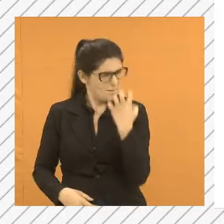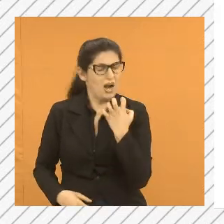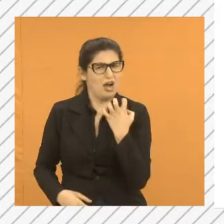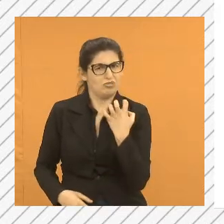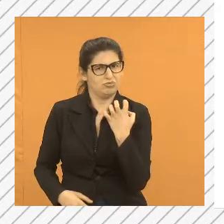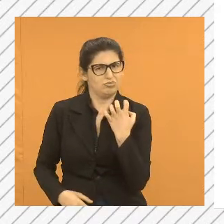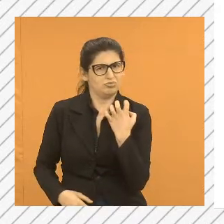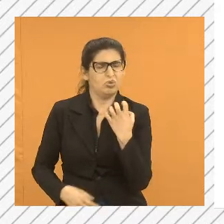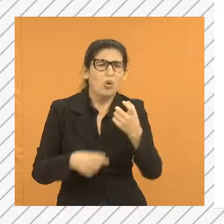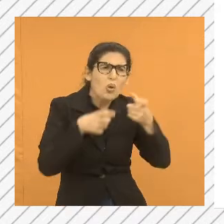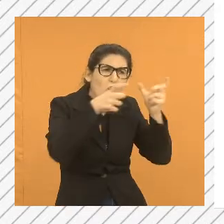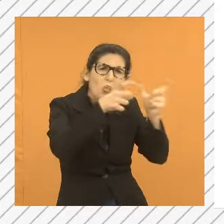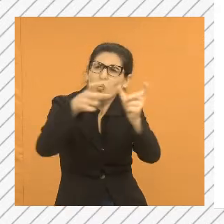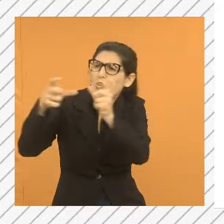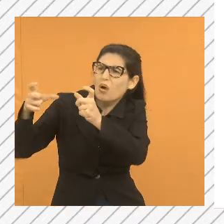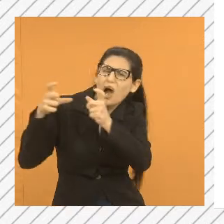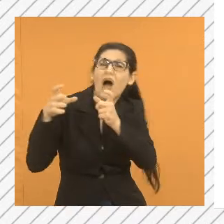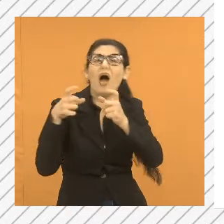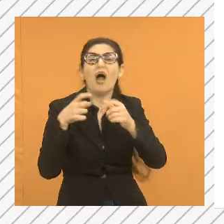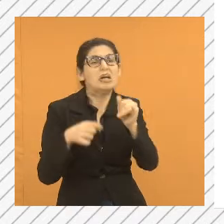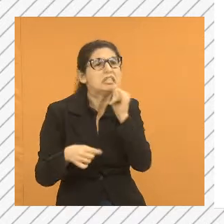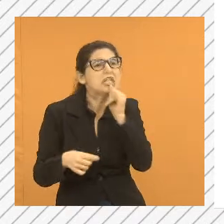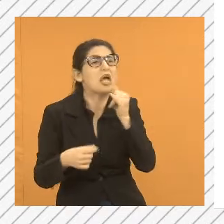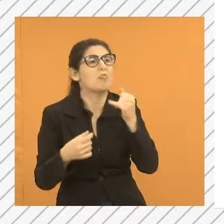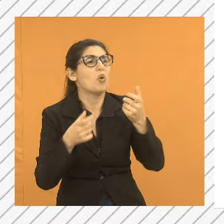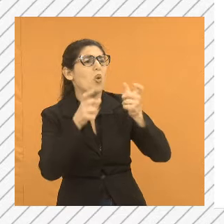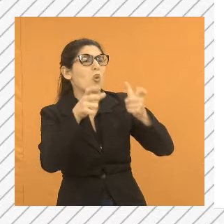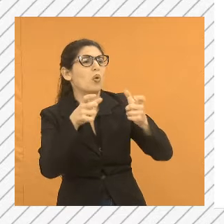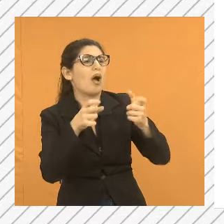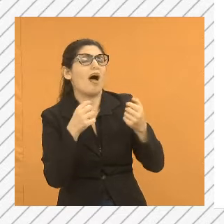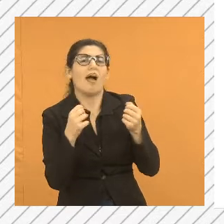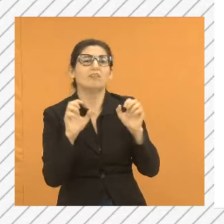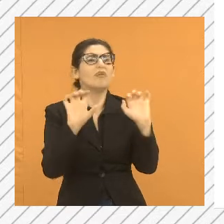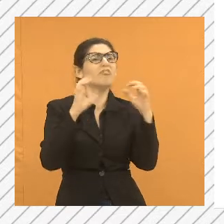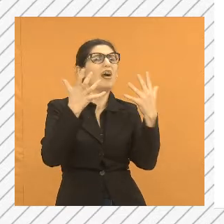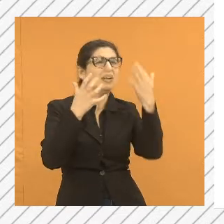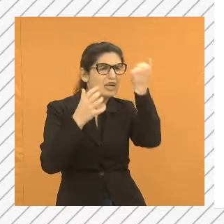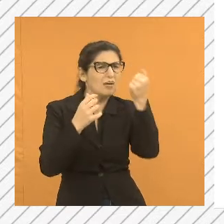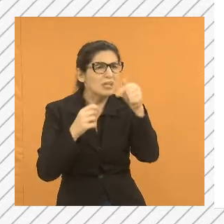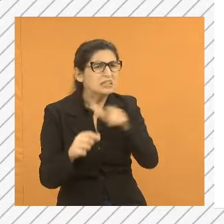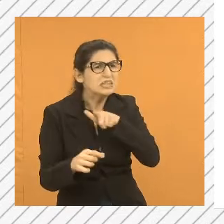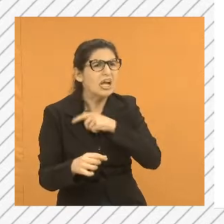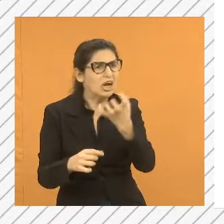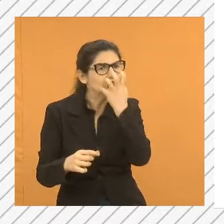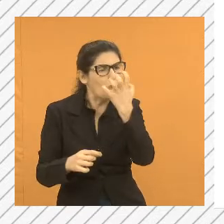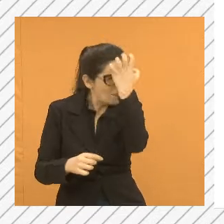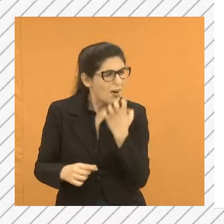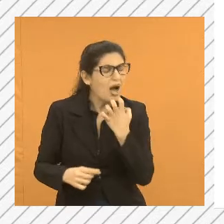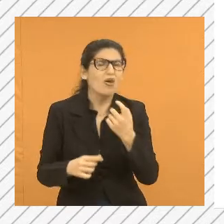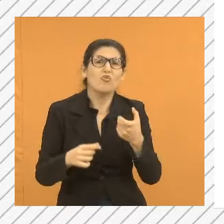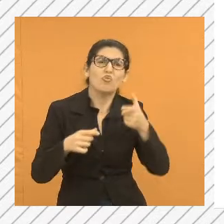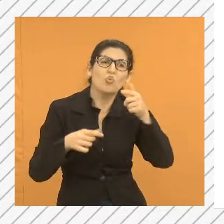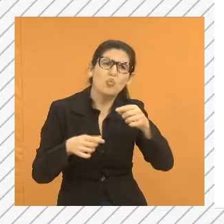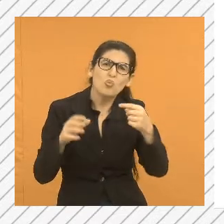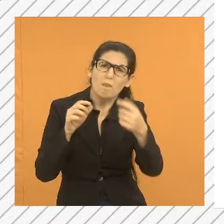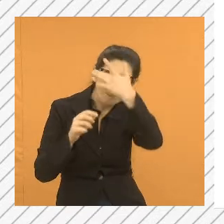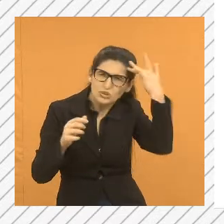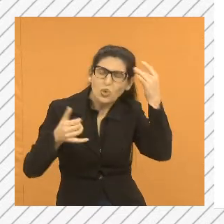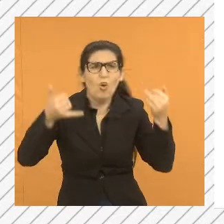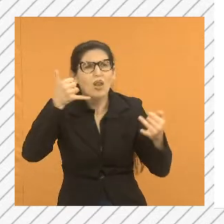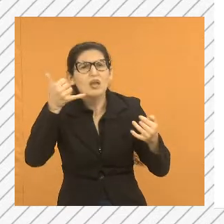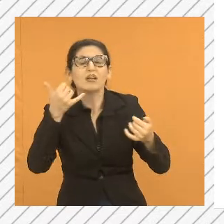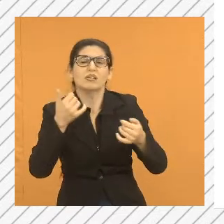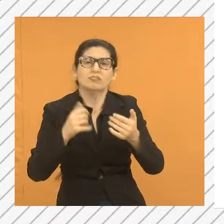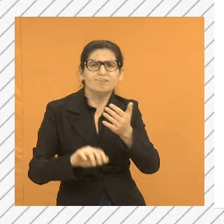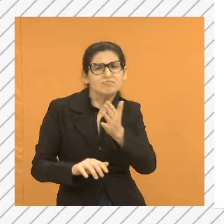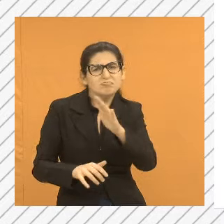não sei aonde, está havendo um evento ali, tem um cachorro bravo e tal. Esses animais agressores se mantém mais ou menos equilibrado o